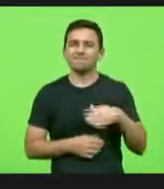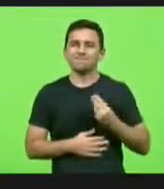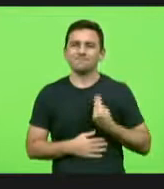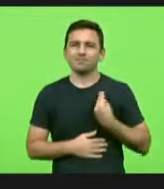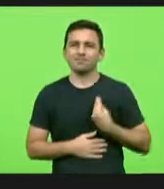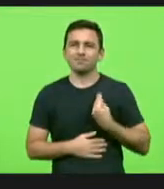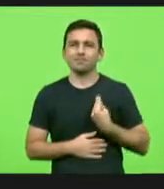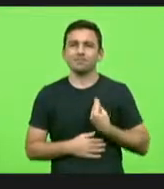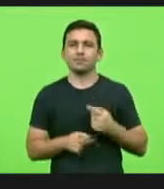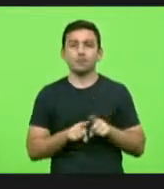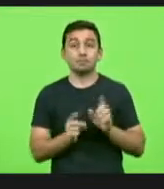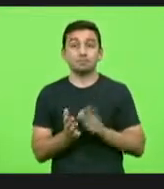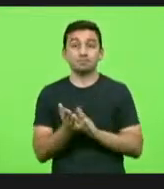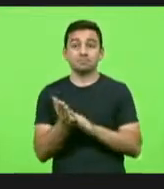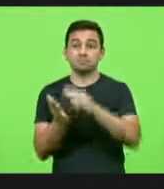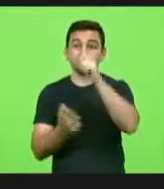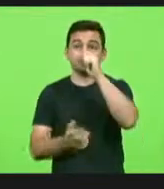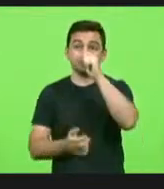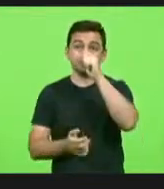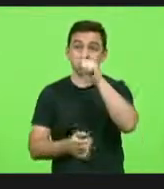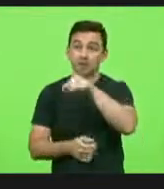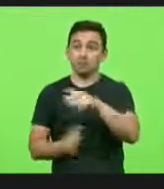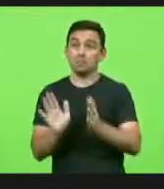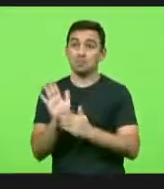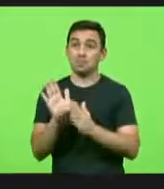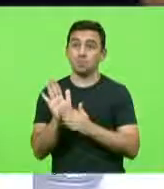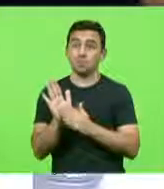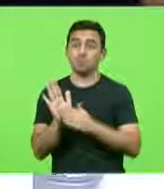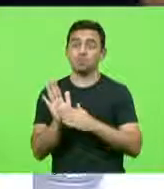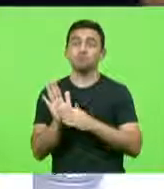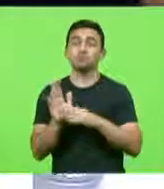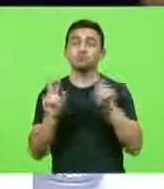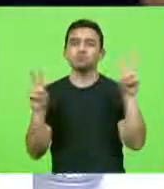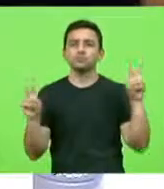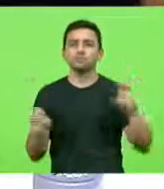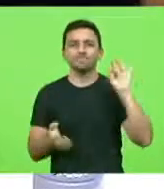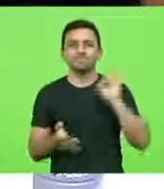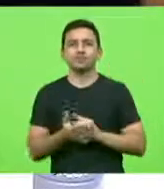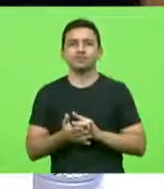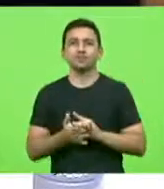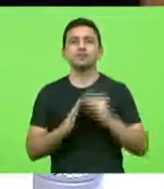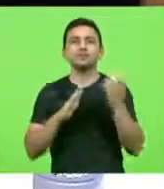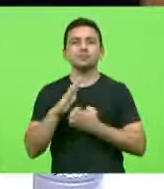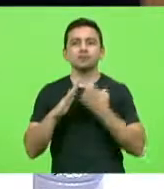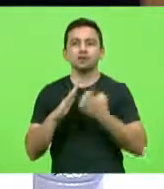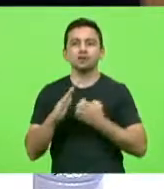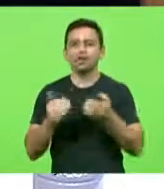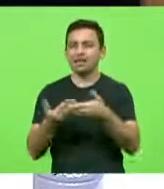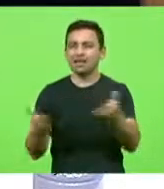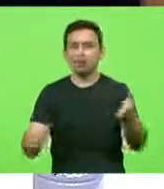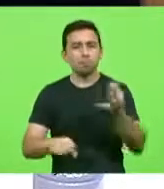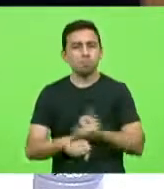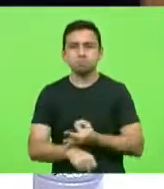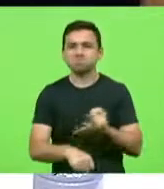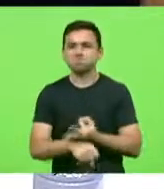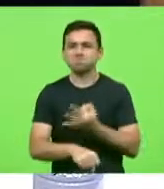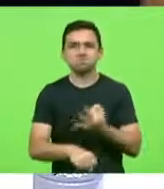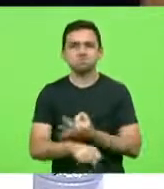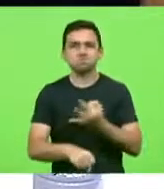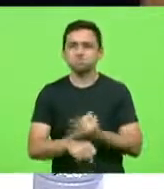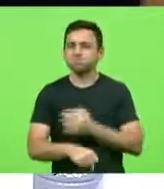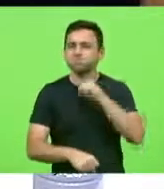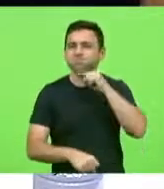presente, parabenizar o deputado João Amin pela proposição da matéria. De fato, o empresário não aguenta toda